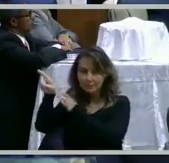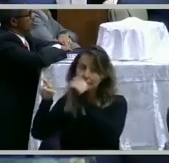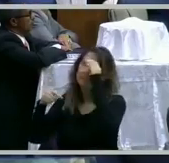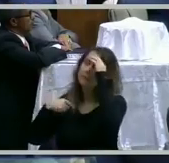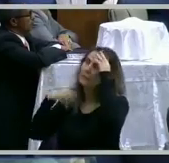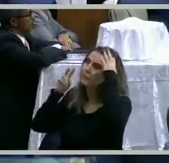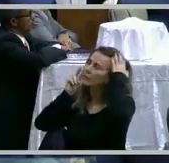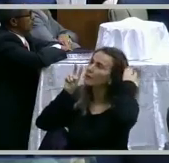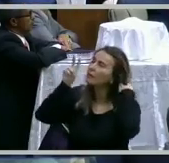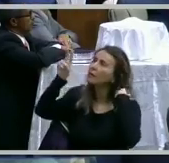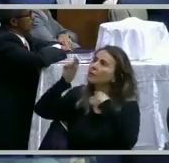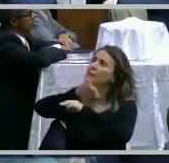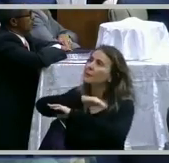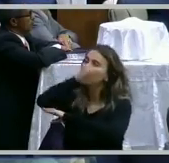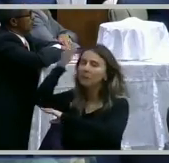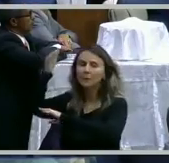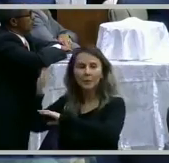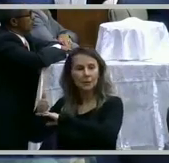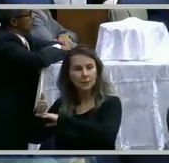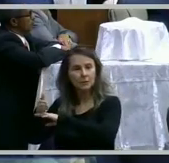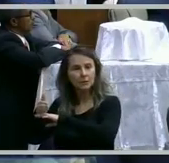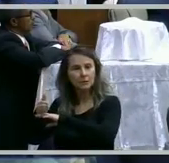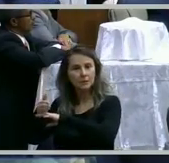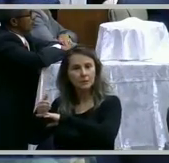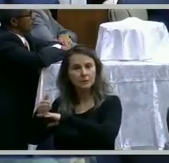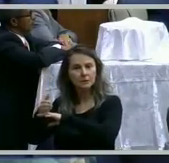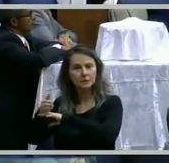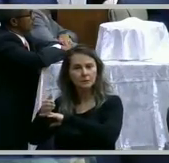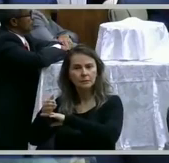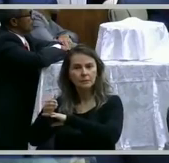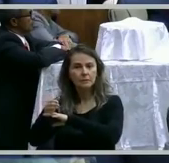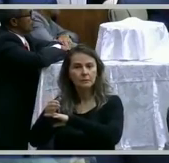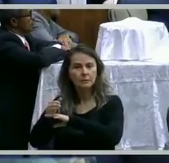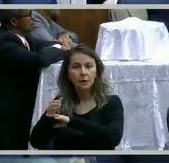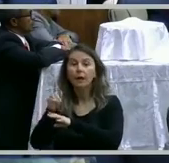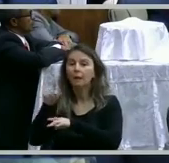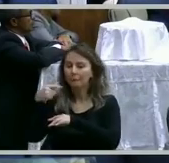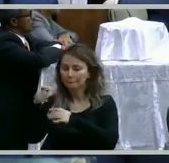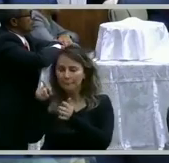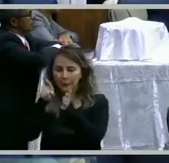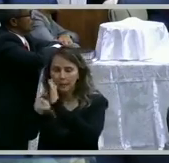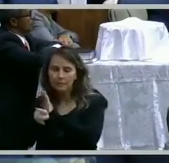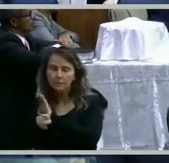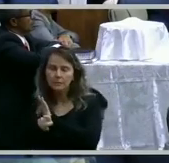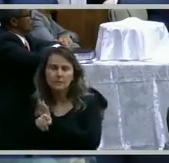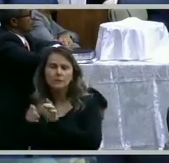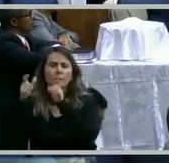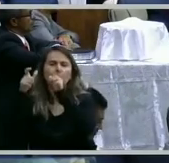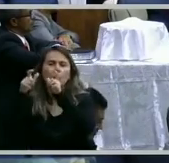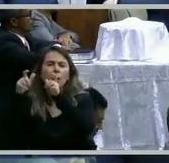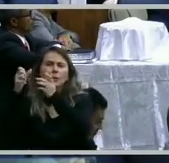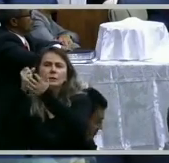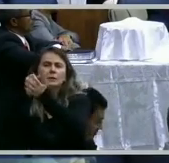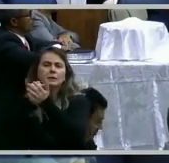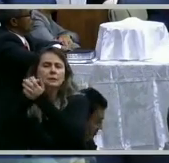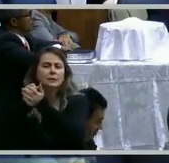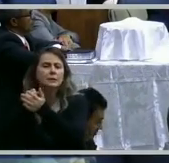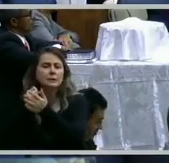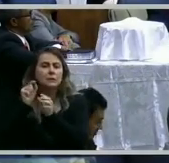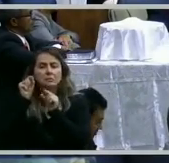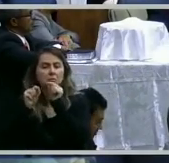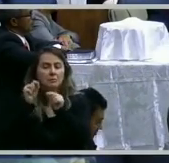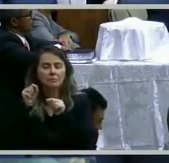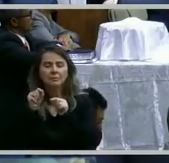para os montes, que é uma afirmação, e agora a pergunta: de onde me virá o socorro? Aí o Espírito Santo vai no coração dele e diz: